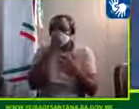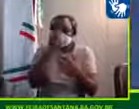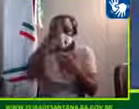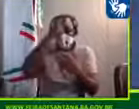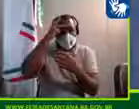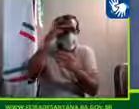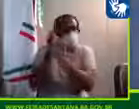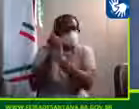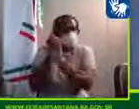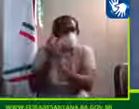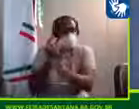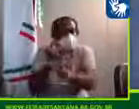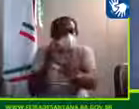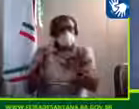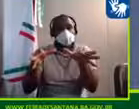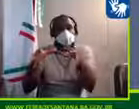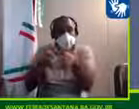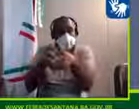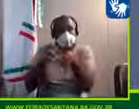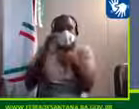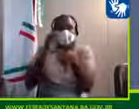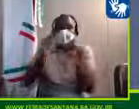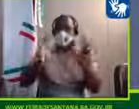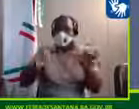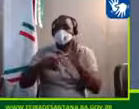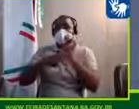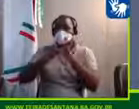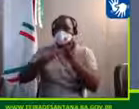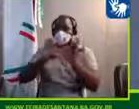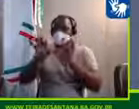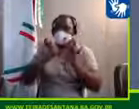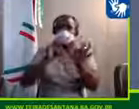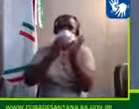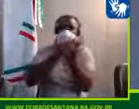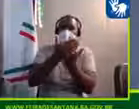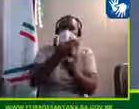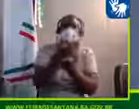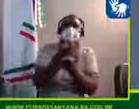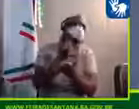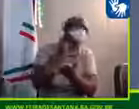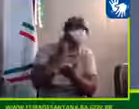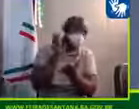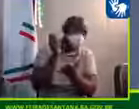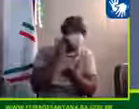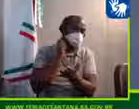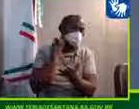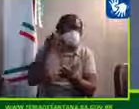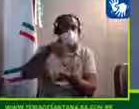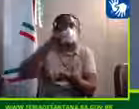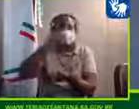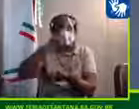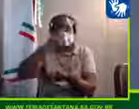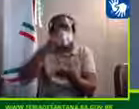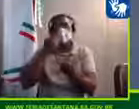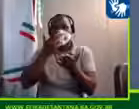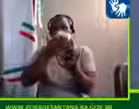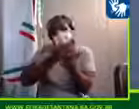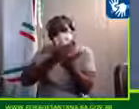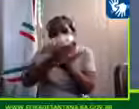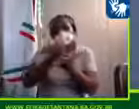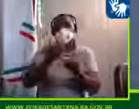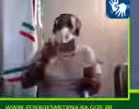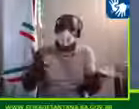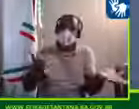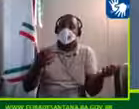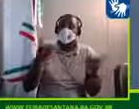muito maiores do que outros setores naquele período também inicial do dia 20 de abril. Você me lembra bem esse dia também. Mas nós